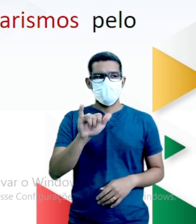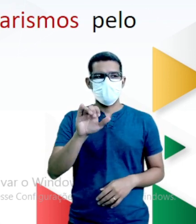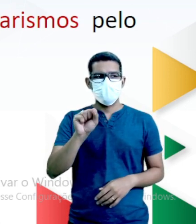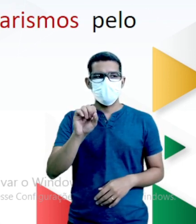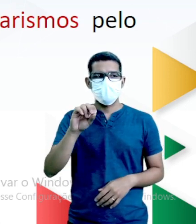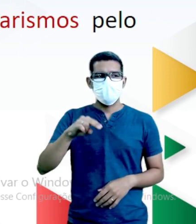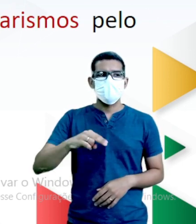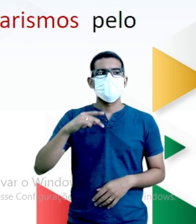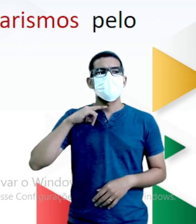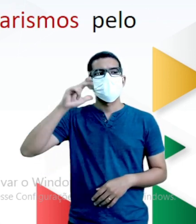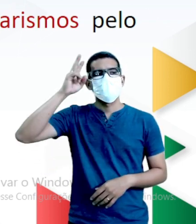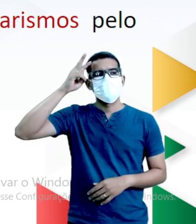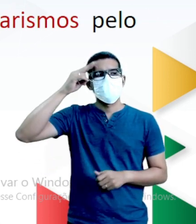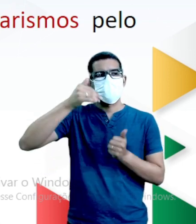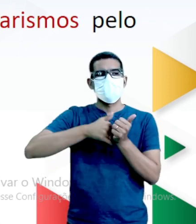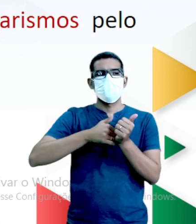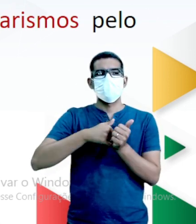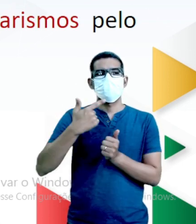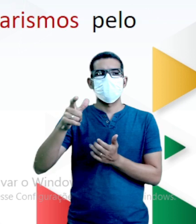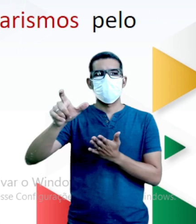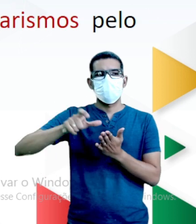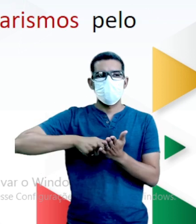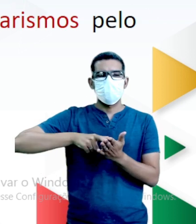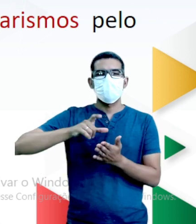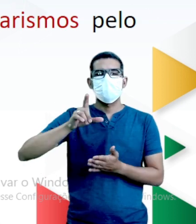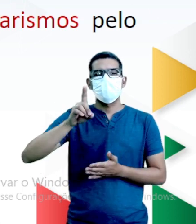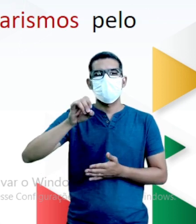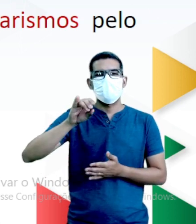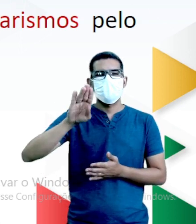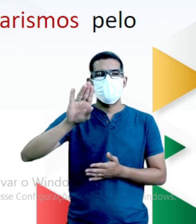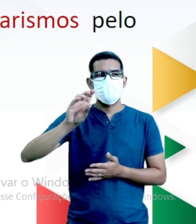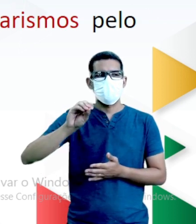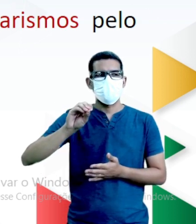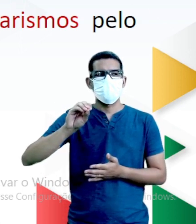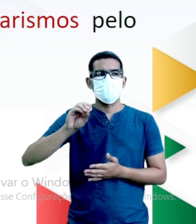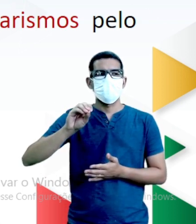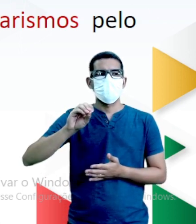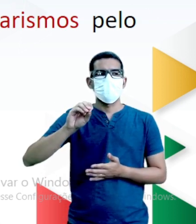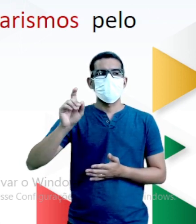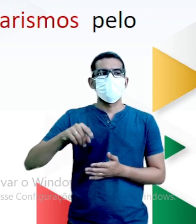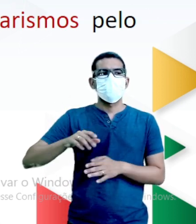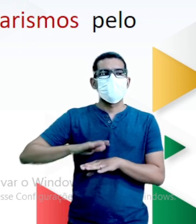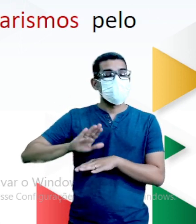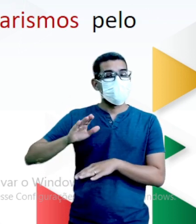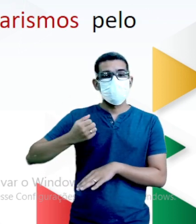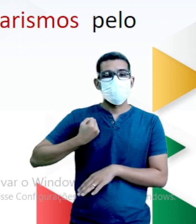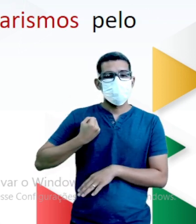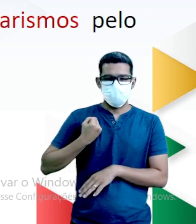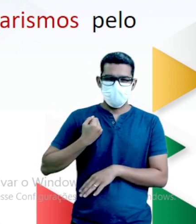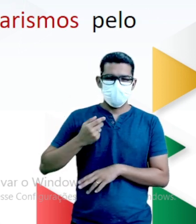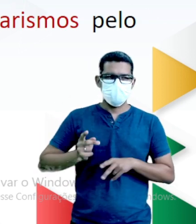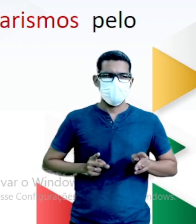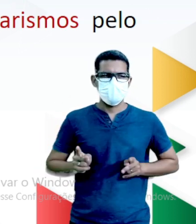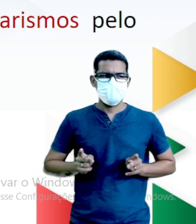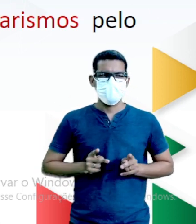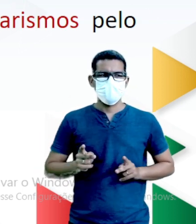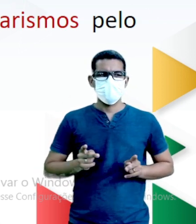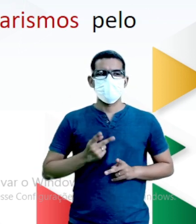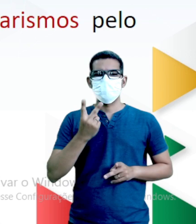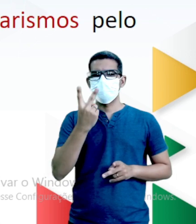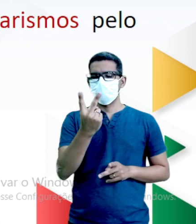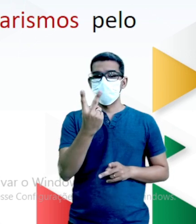Alisson lembra-se da senha de seu cartão de débito como um produto de maior número primo de 2 algarismos